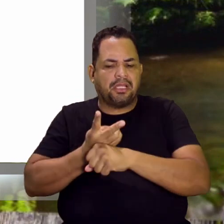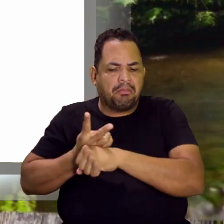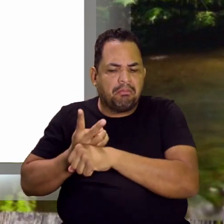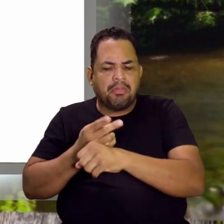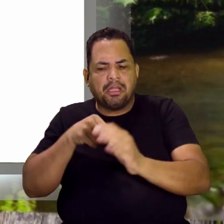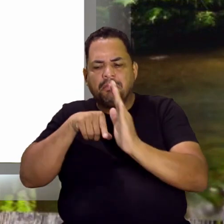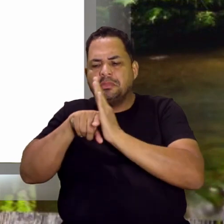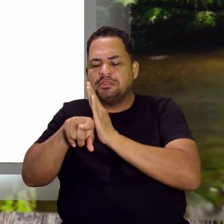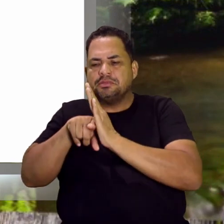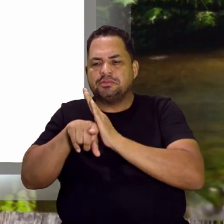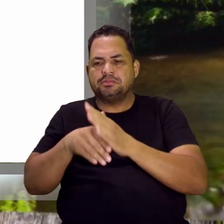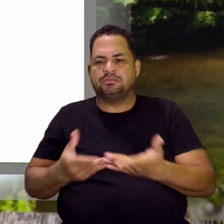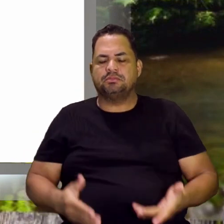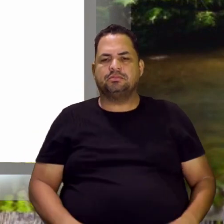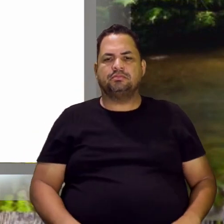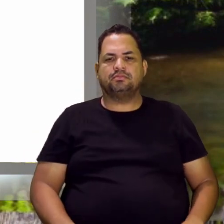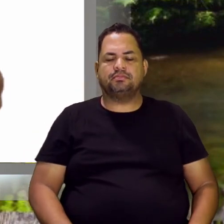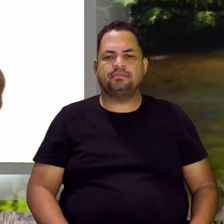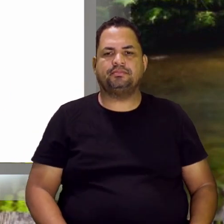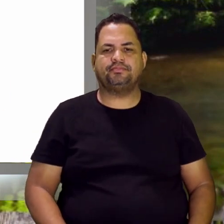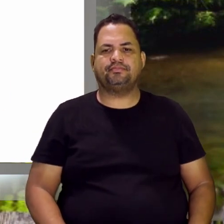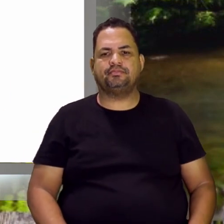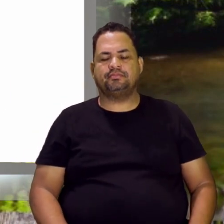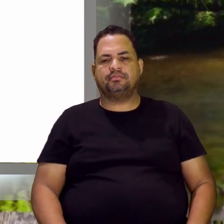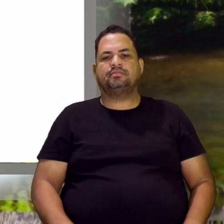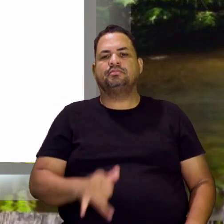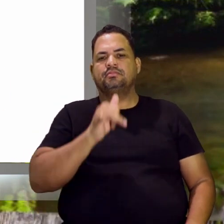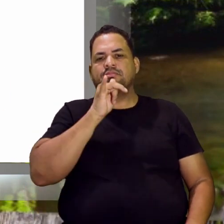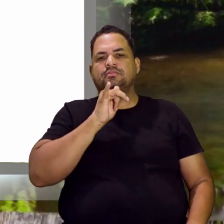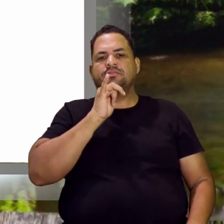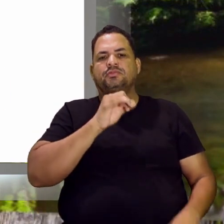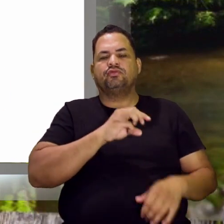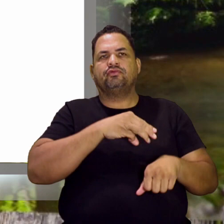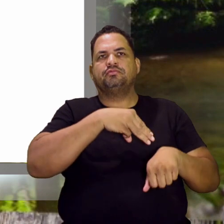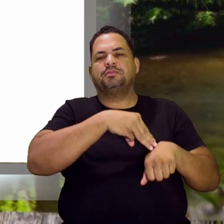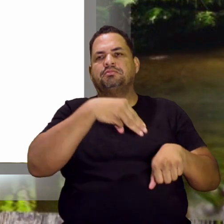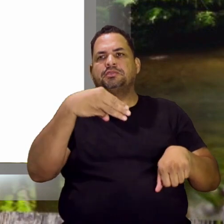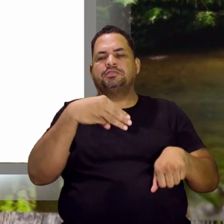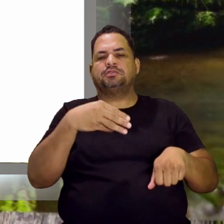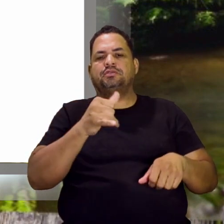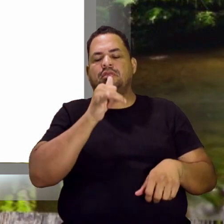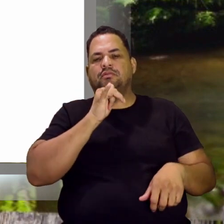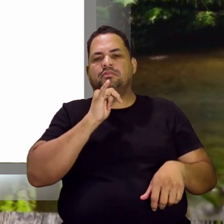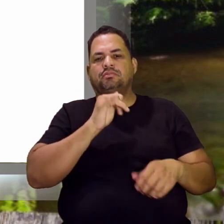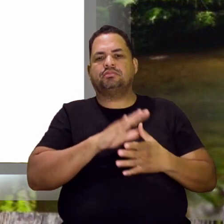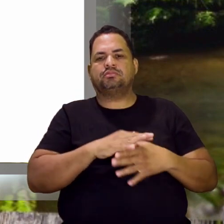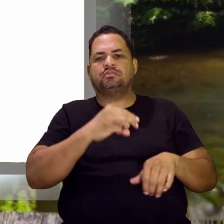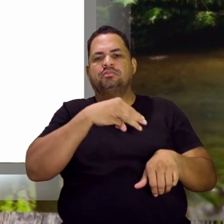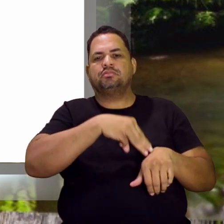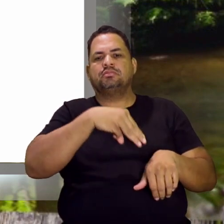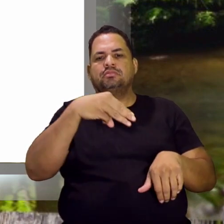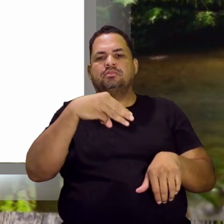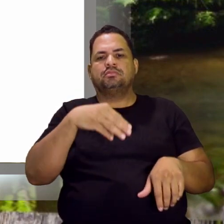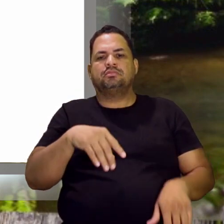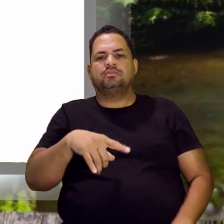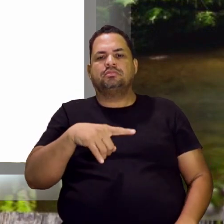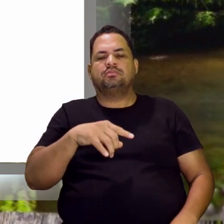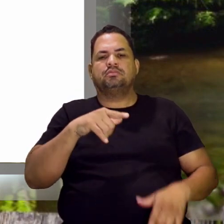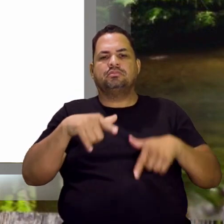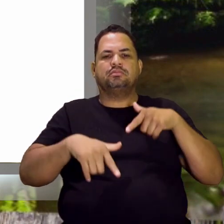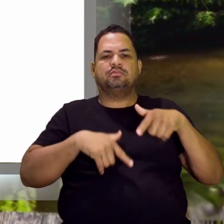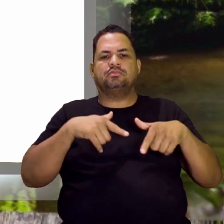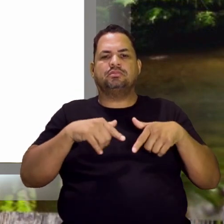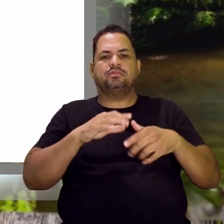ciência. Né? Por exemplo, um exemplo pessoal, eu estou fazendo meu mestrado. Então, no meu mestrado, eu trabalho